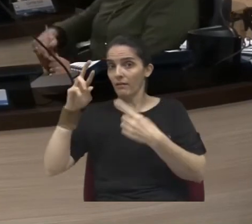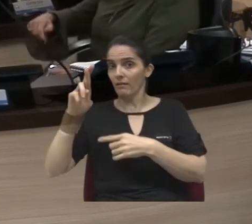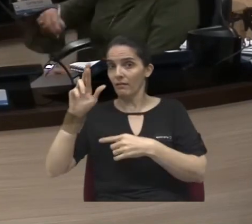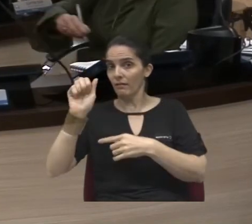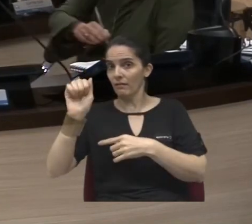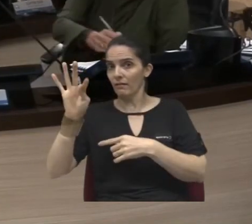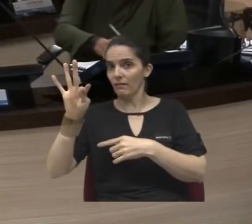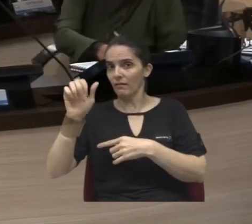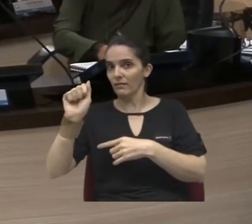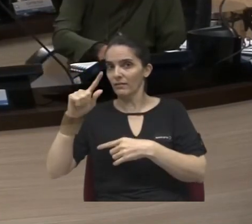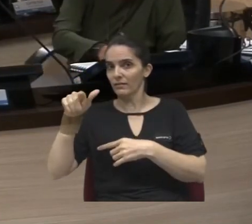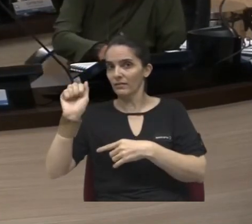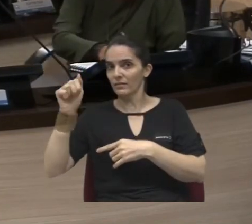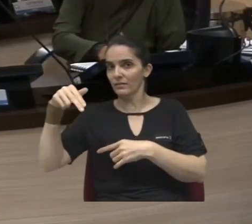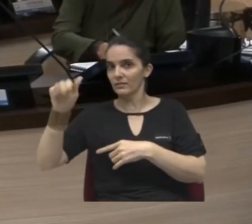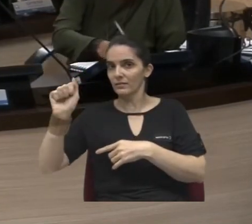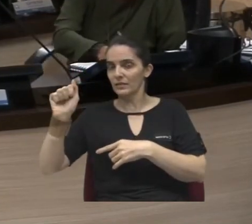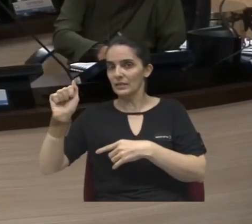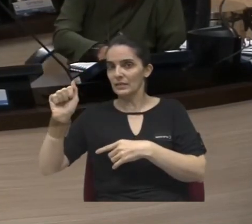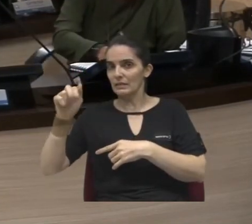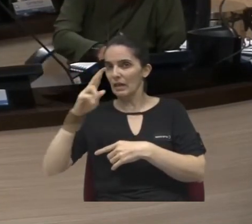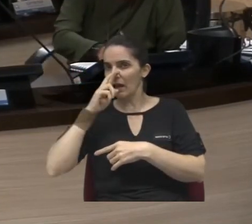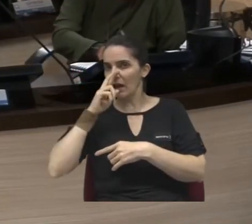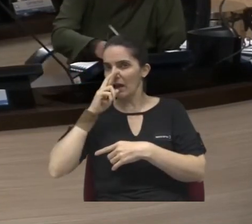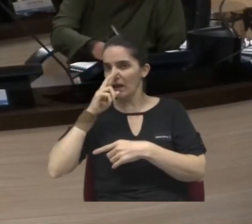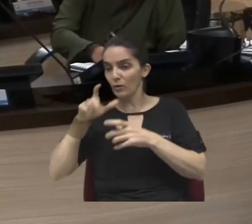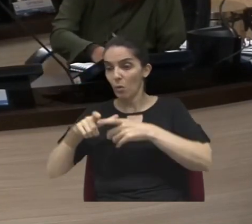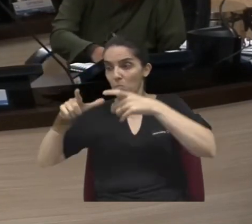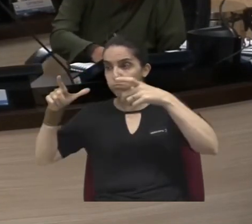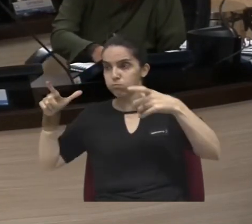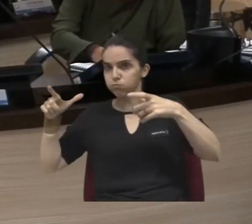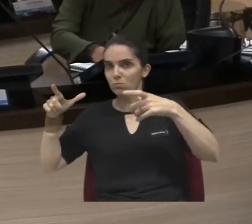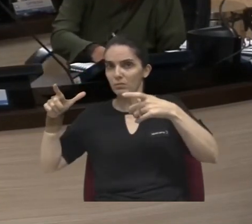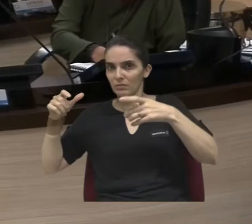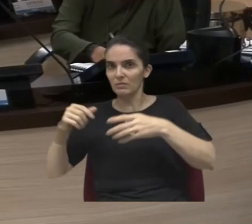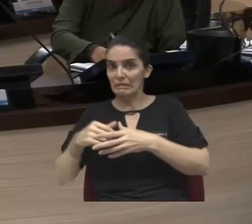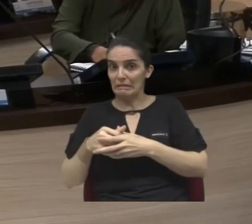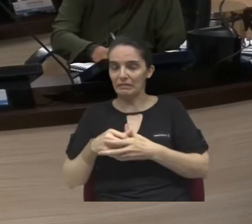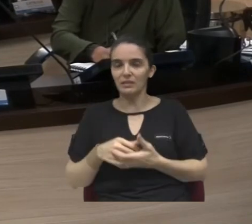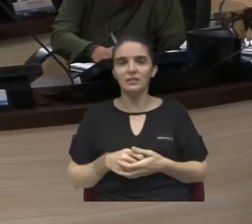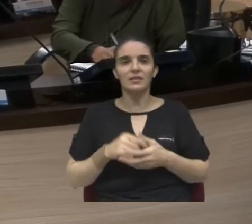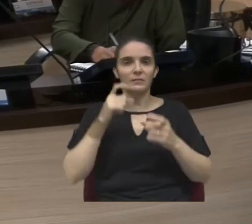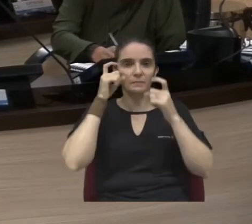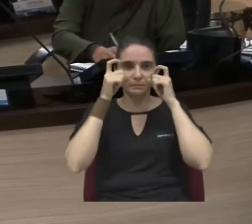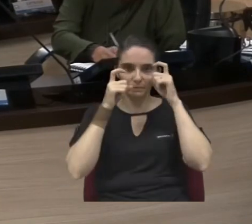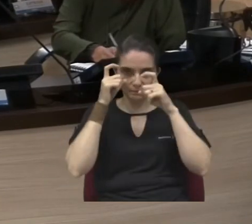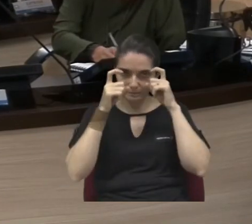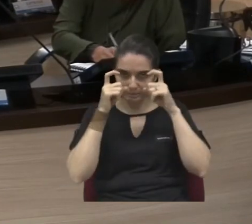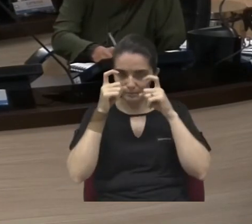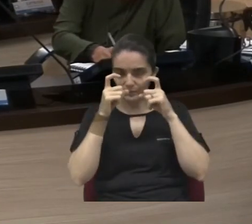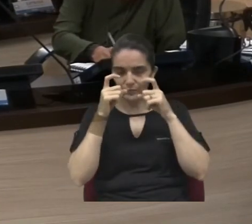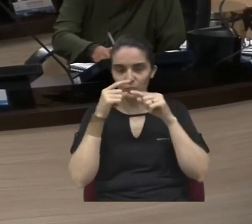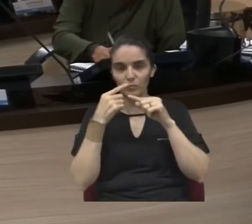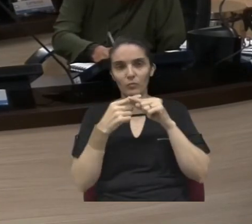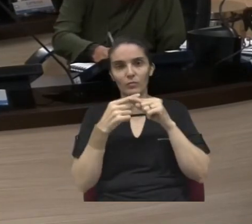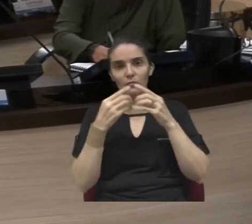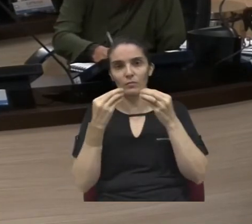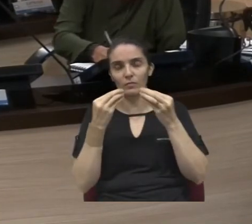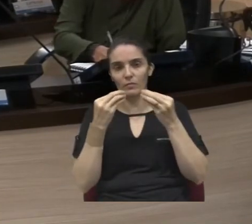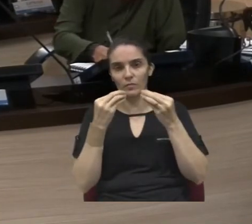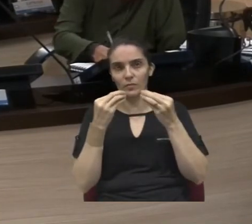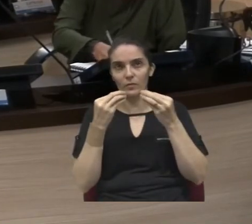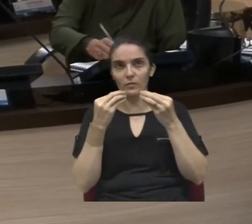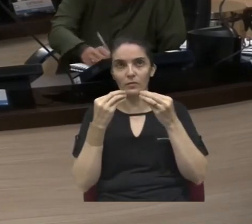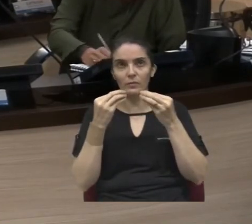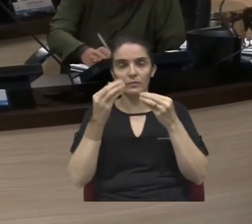cocheira dos cavalos. Então, é preocupante. O que mais me preocupa também é em questão do movimento dos